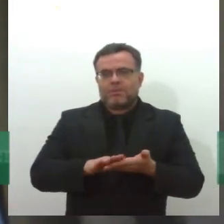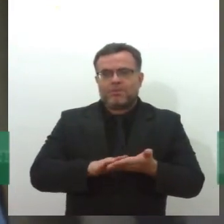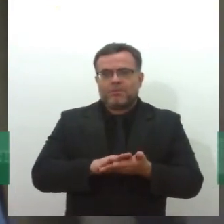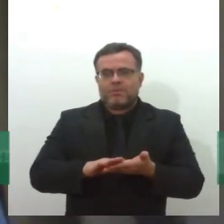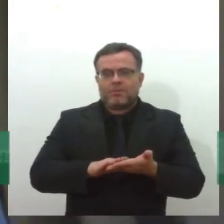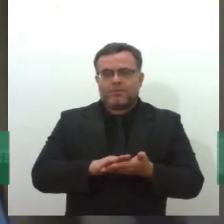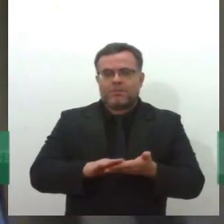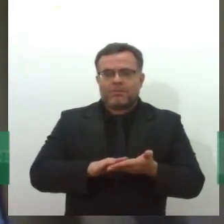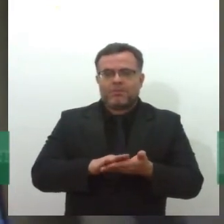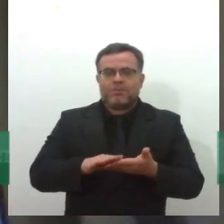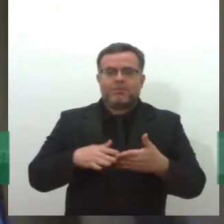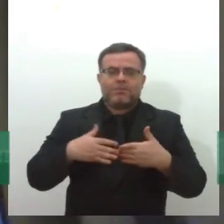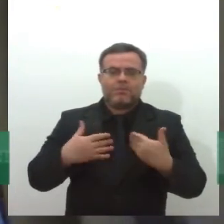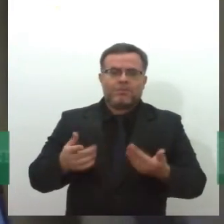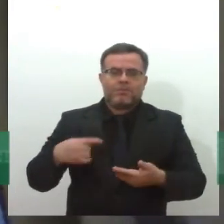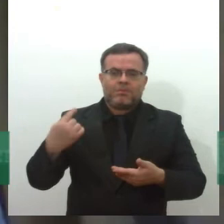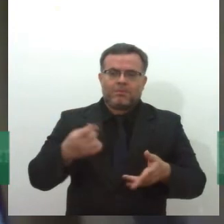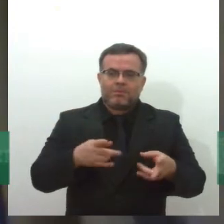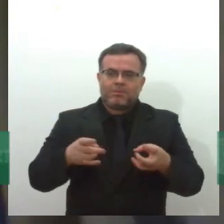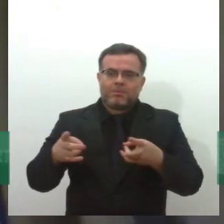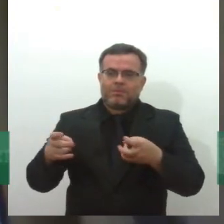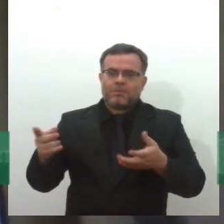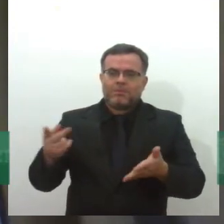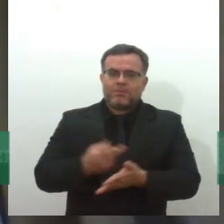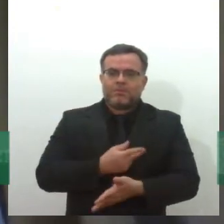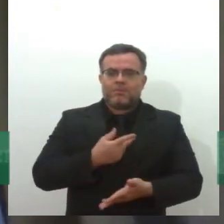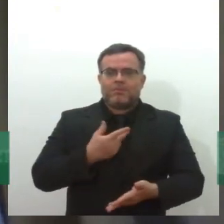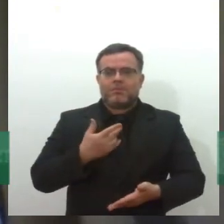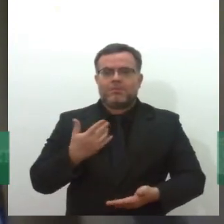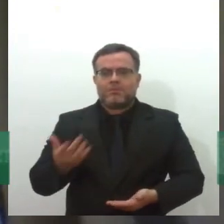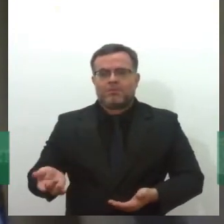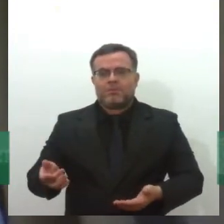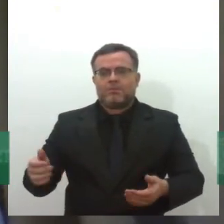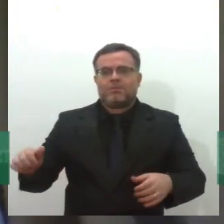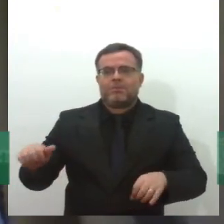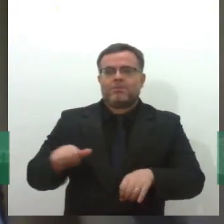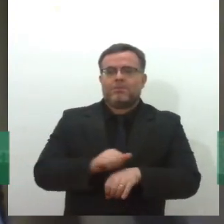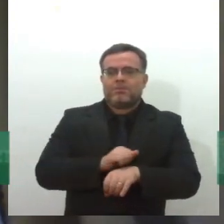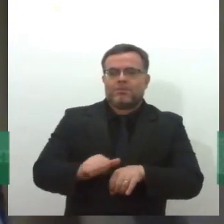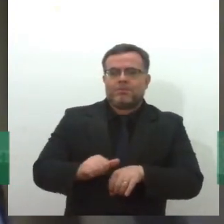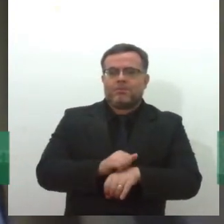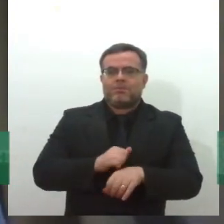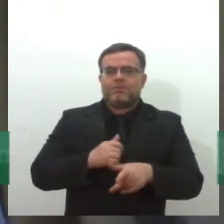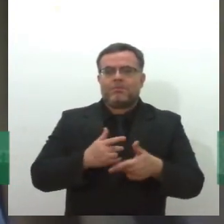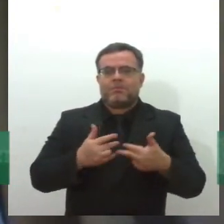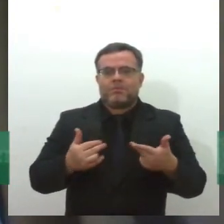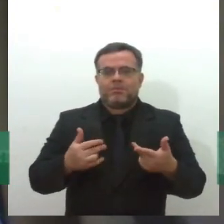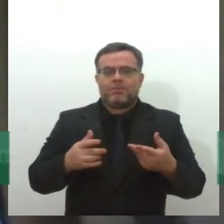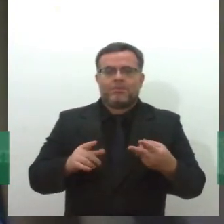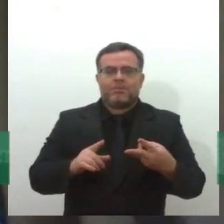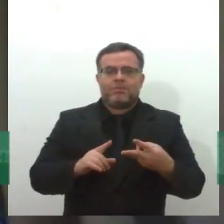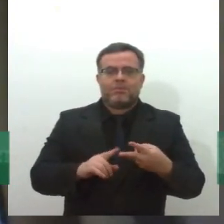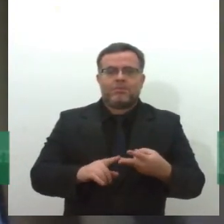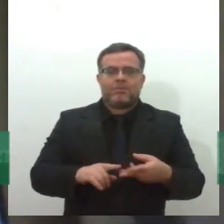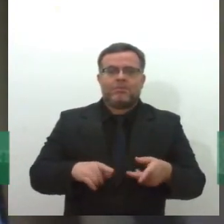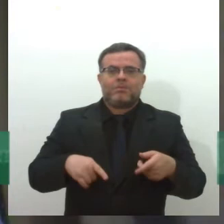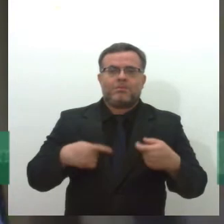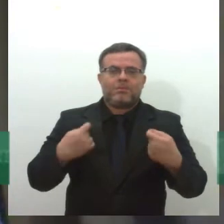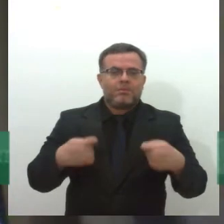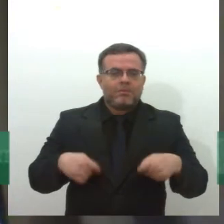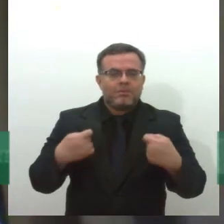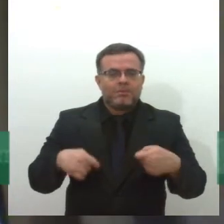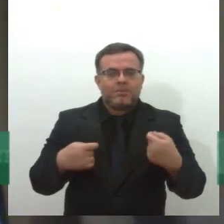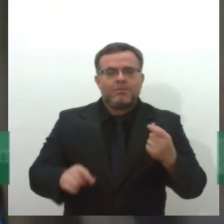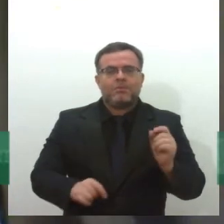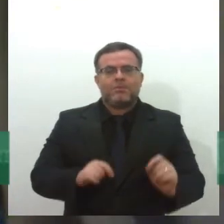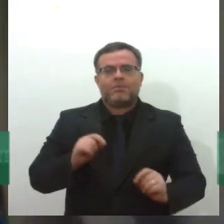prejuízos, e a gente viu o que aconteceu, Lava Jato, endividamento da Petrobras, foi necessário, né, passar a lei